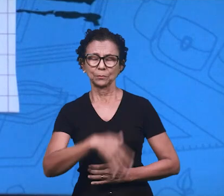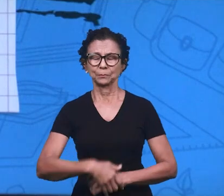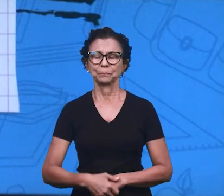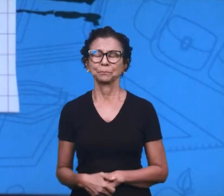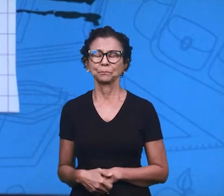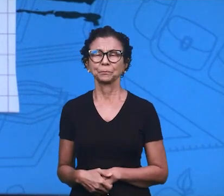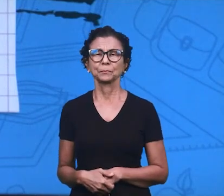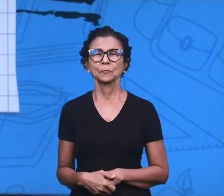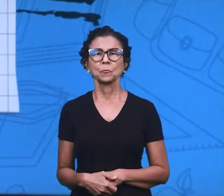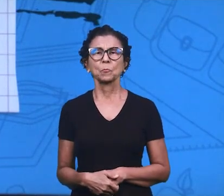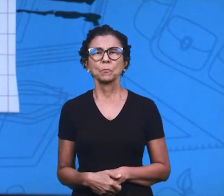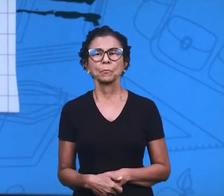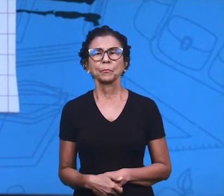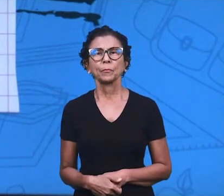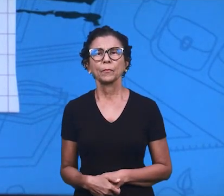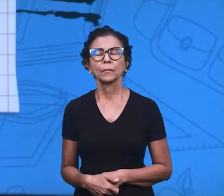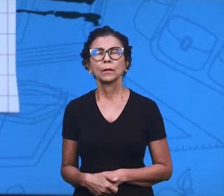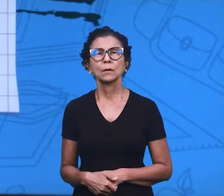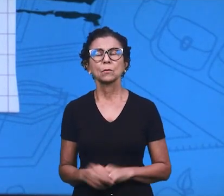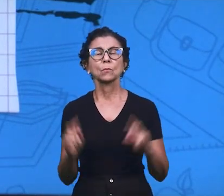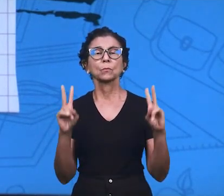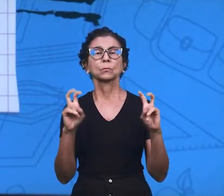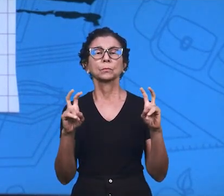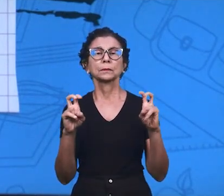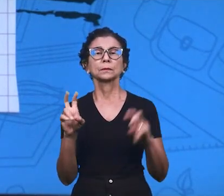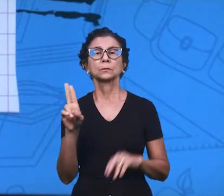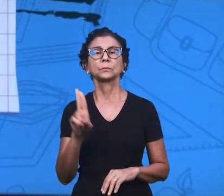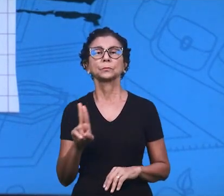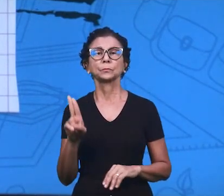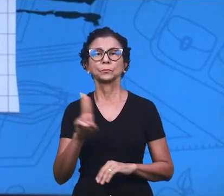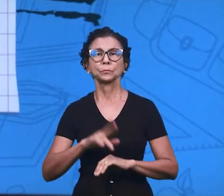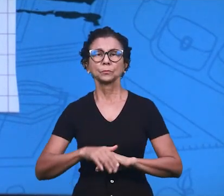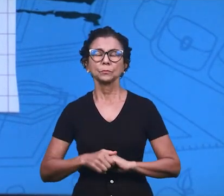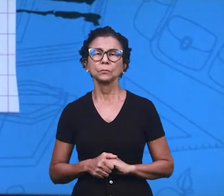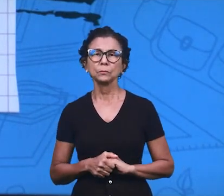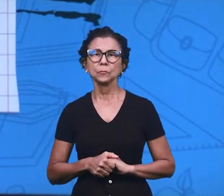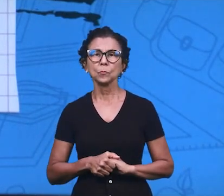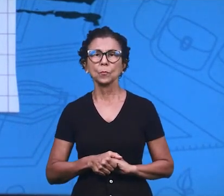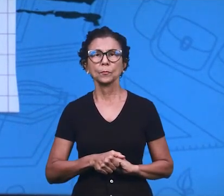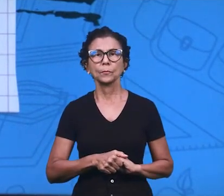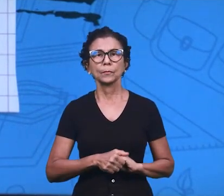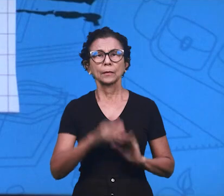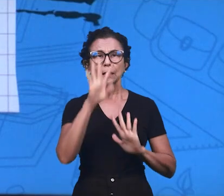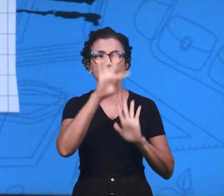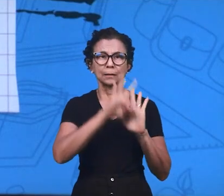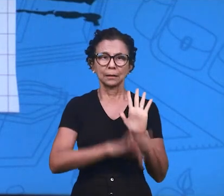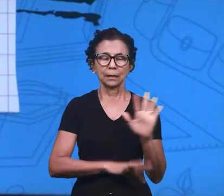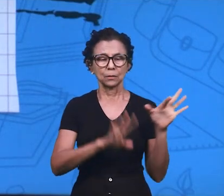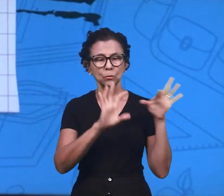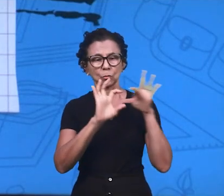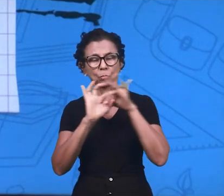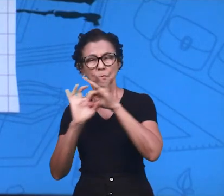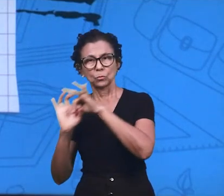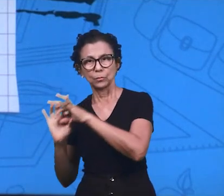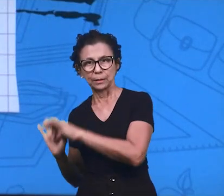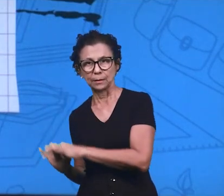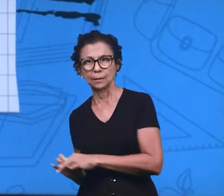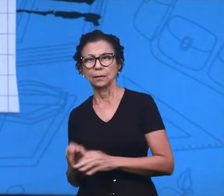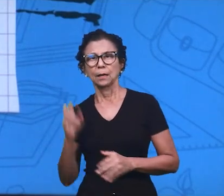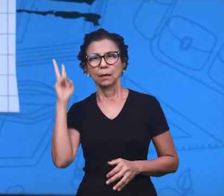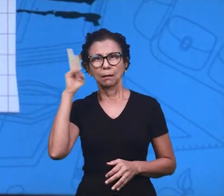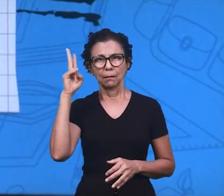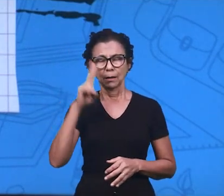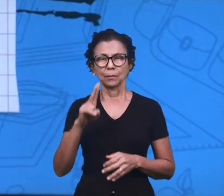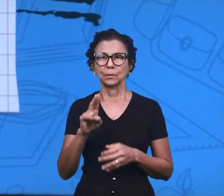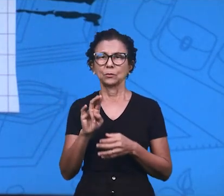competência 4, a gente usa muita expressão conectivos textuais, pensa sempre na linha e na agulha, a gente vai costurando as partes, tá?